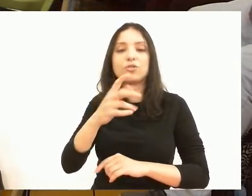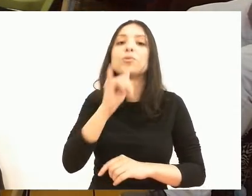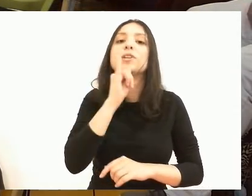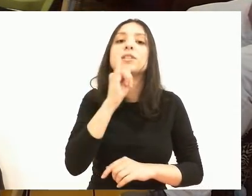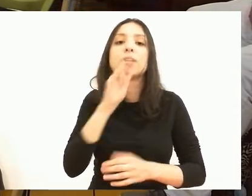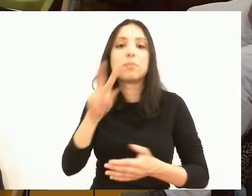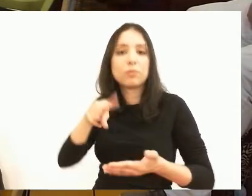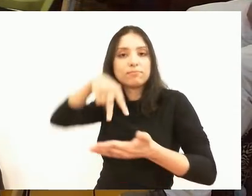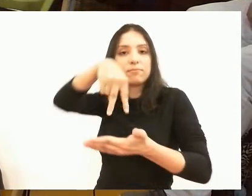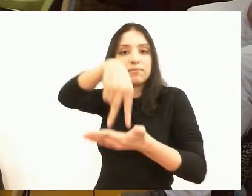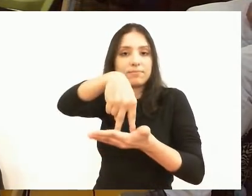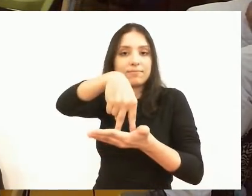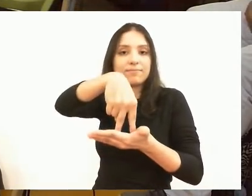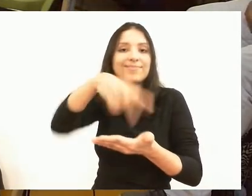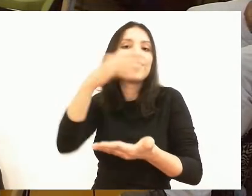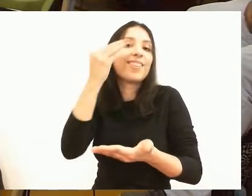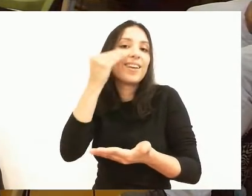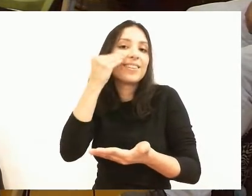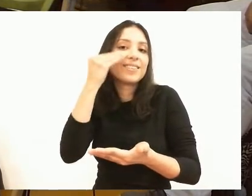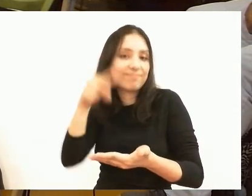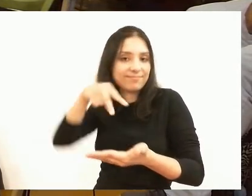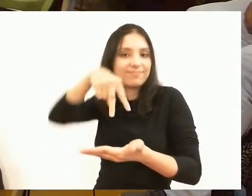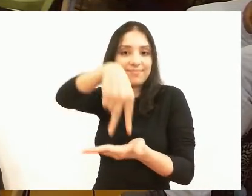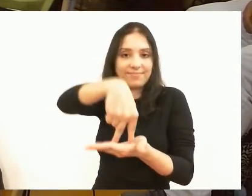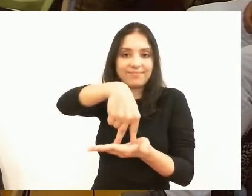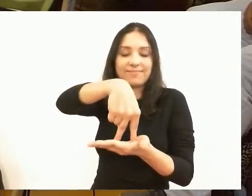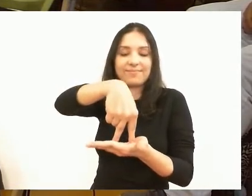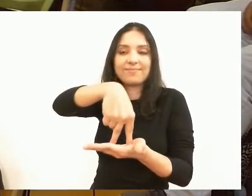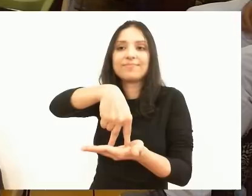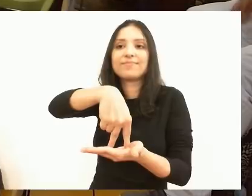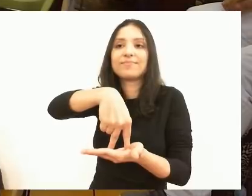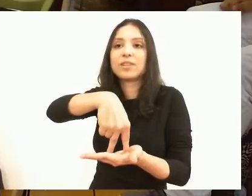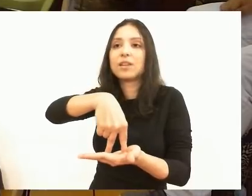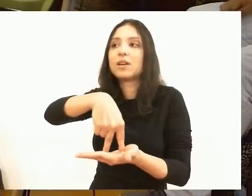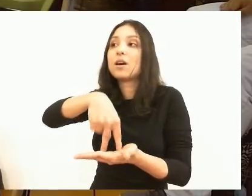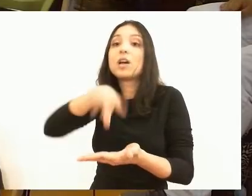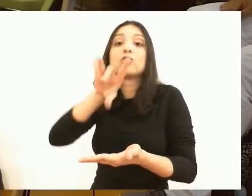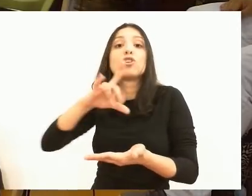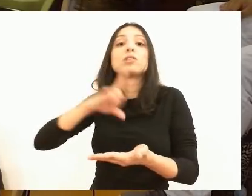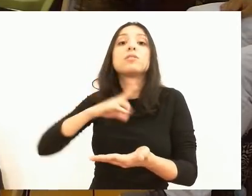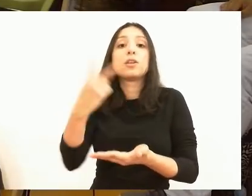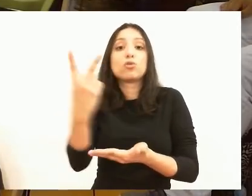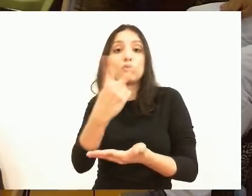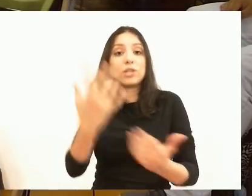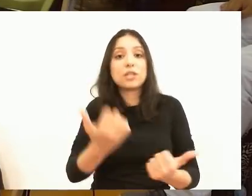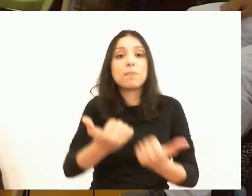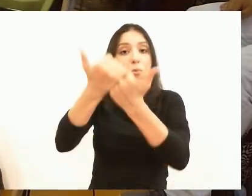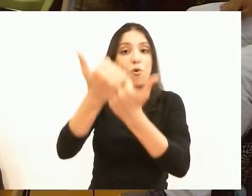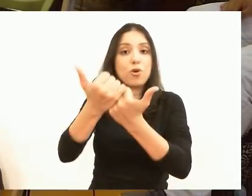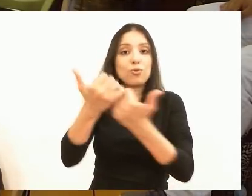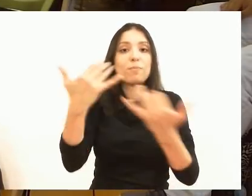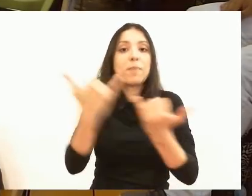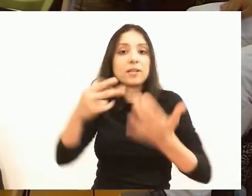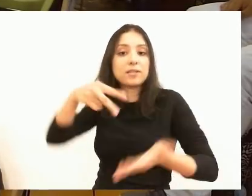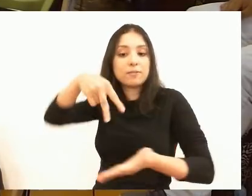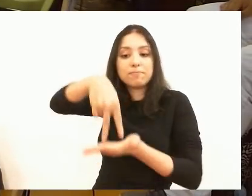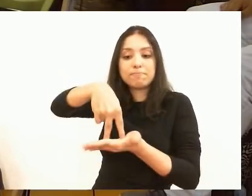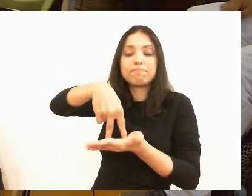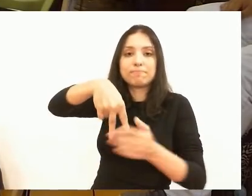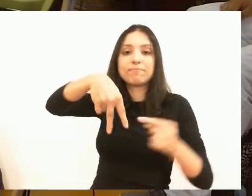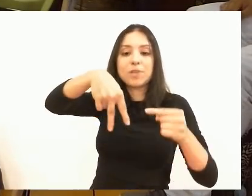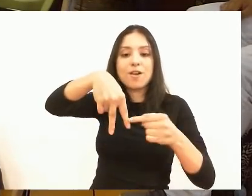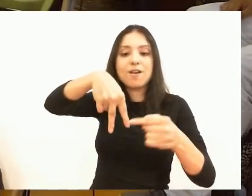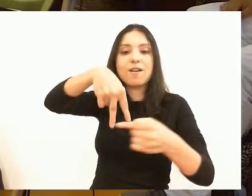então aqui a gente só tem esses dois apoios e você tava só com o apoio da grande maioria que eu olhei